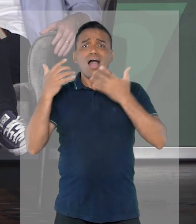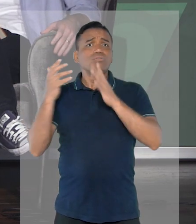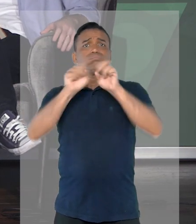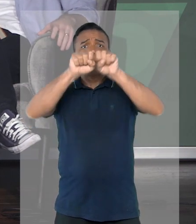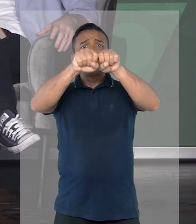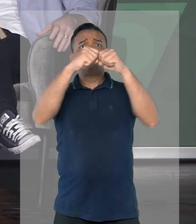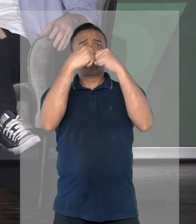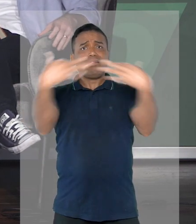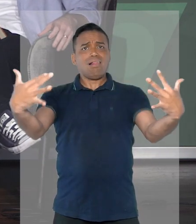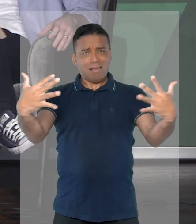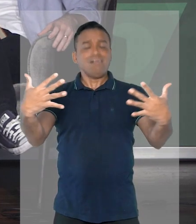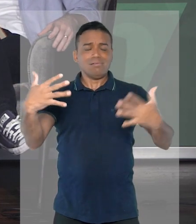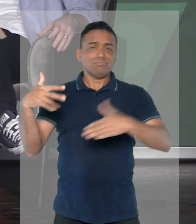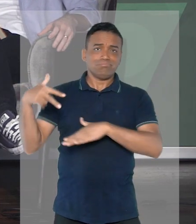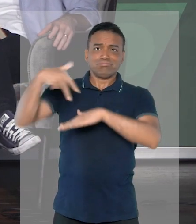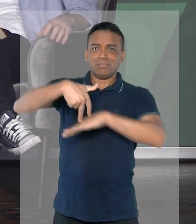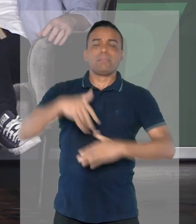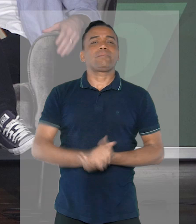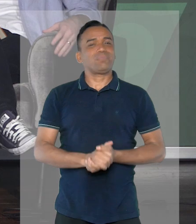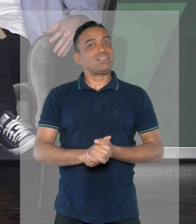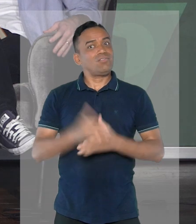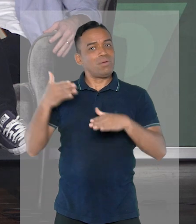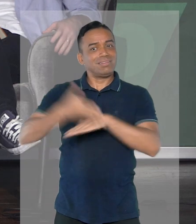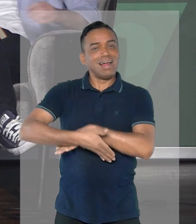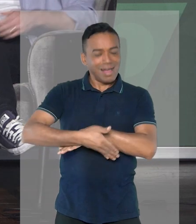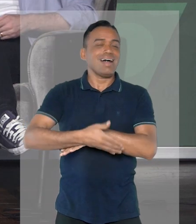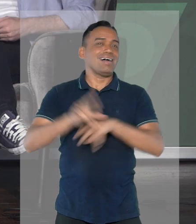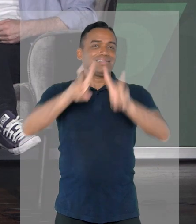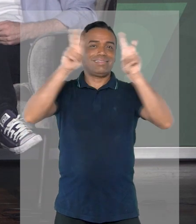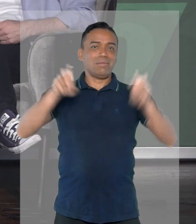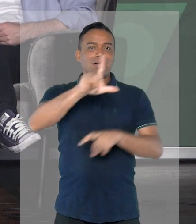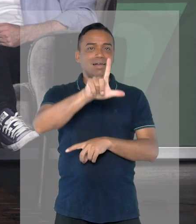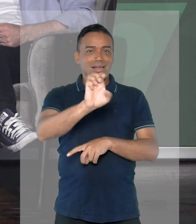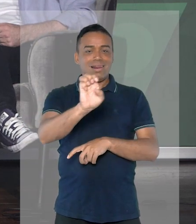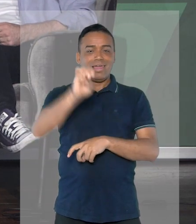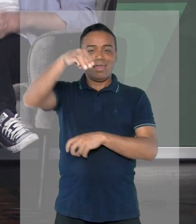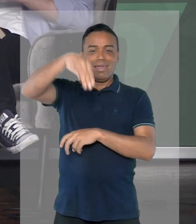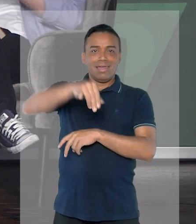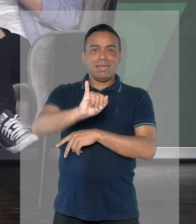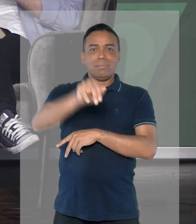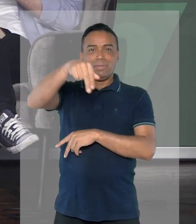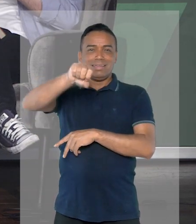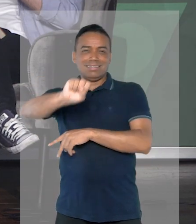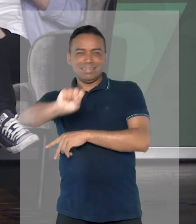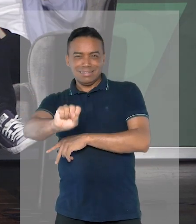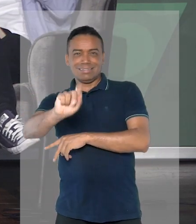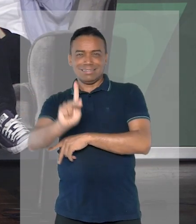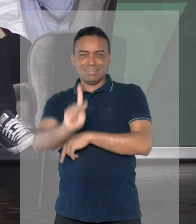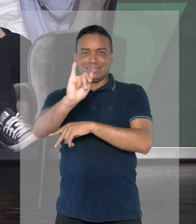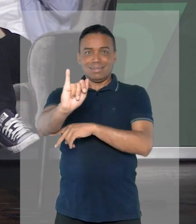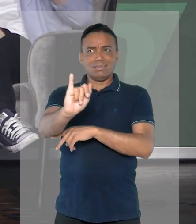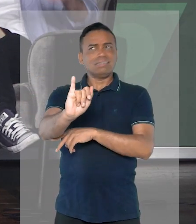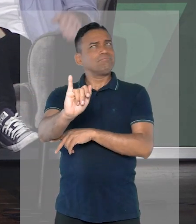ocupar. Sim, sim. Rafael, vamos entrar então no Leminski? Claro. Conta para a gente como que esse